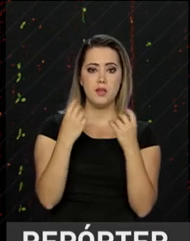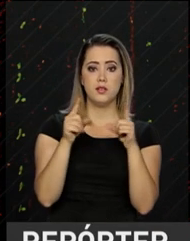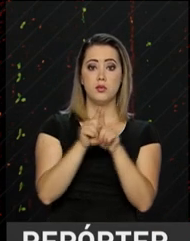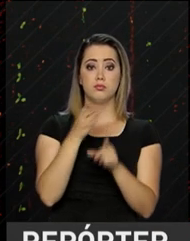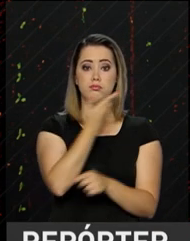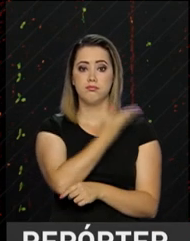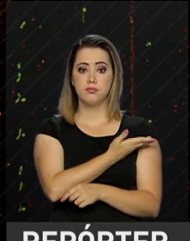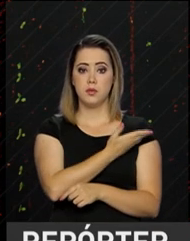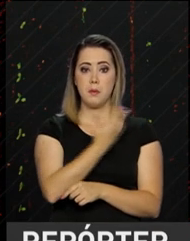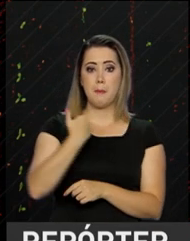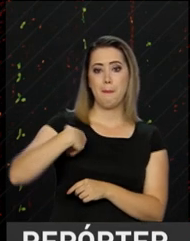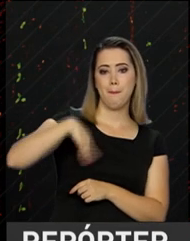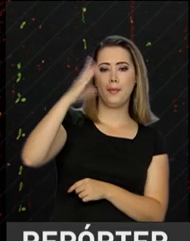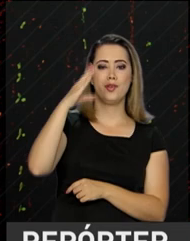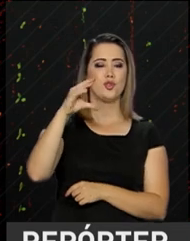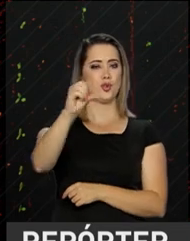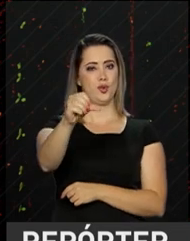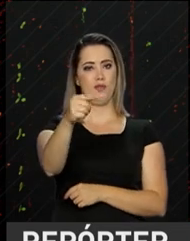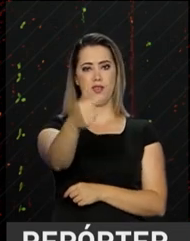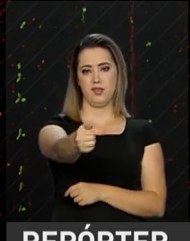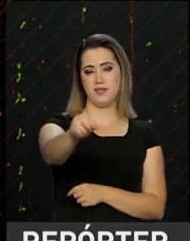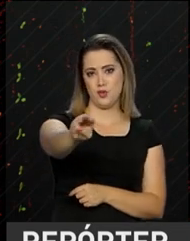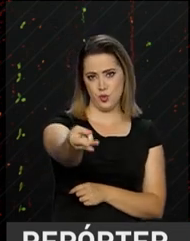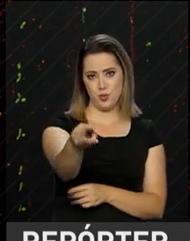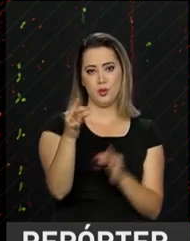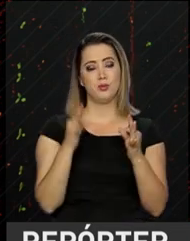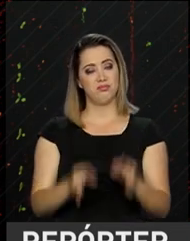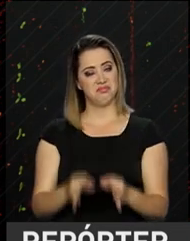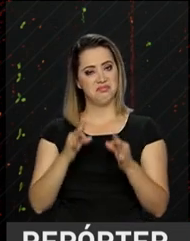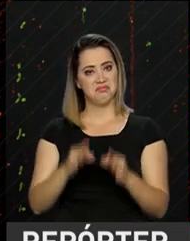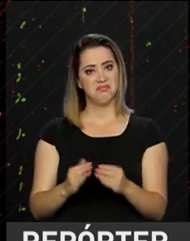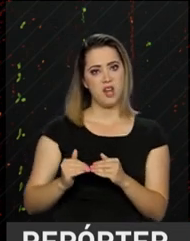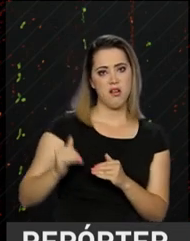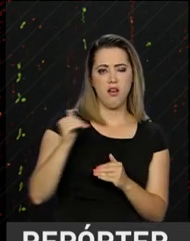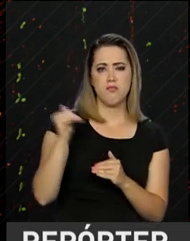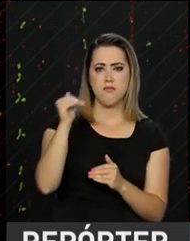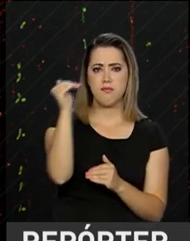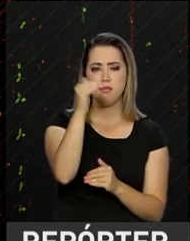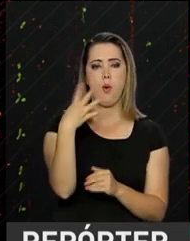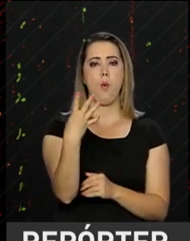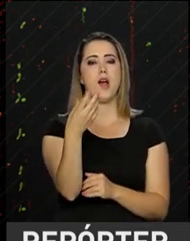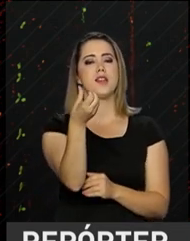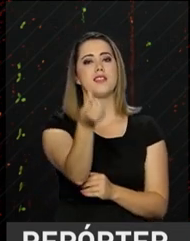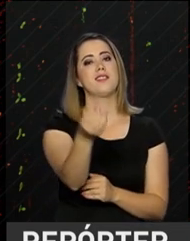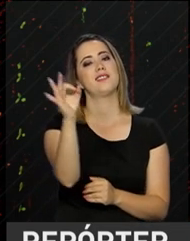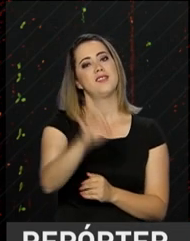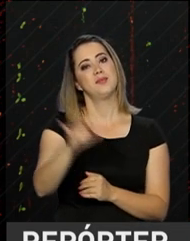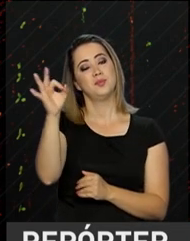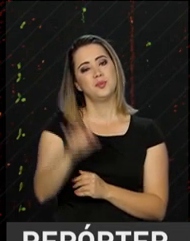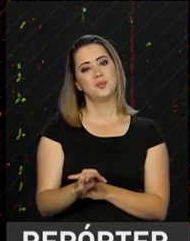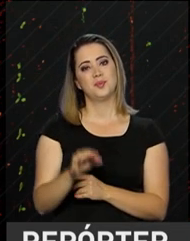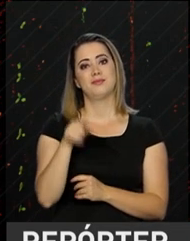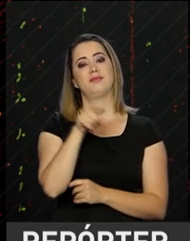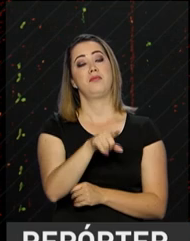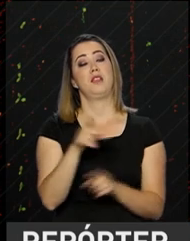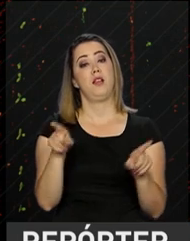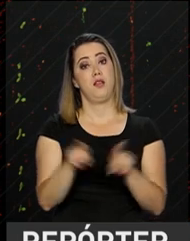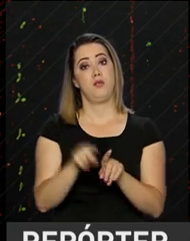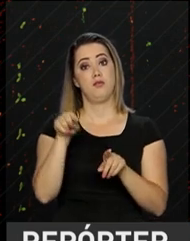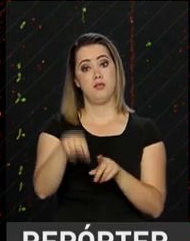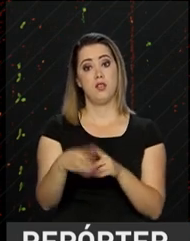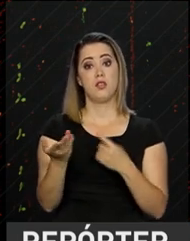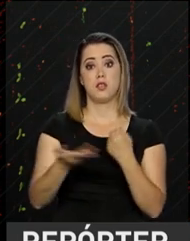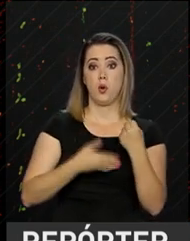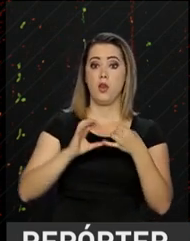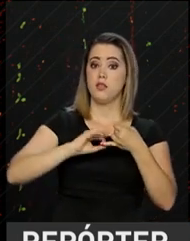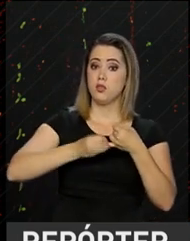que ultrapasse us 97 milhões de toneladas o crescimento superior a 46 por cento nesta safra o crescimento da colheita de